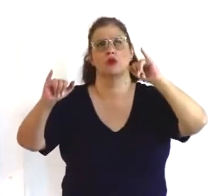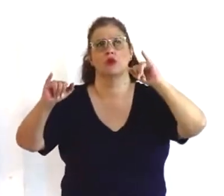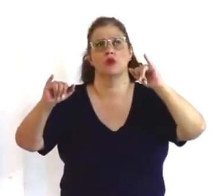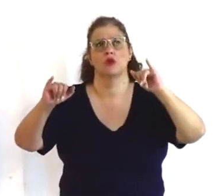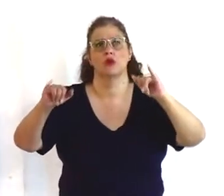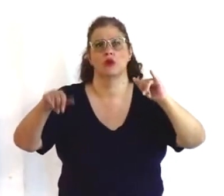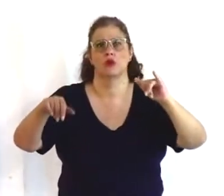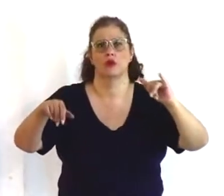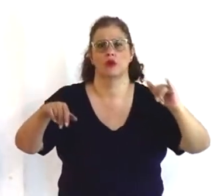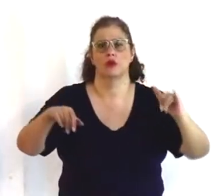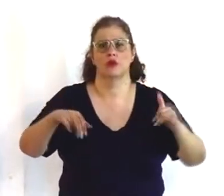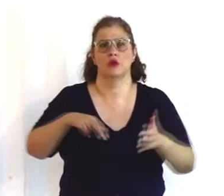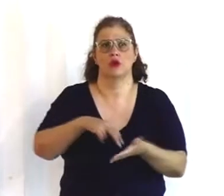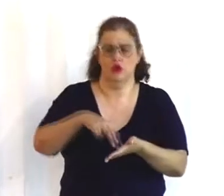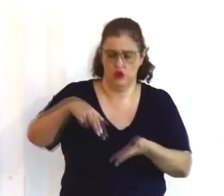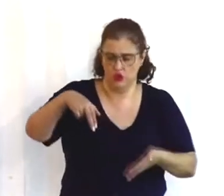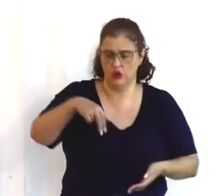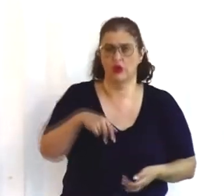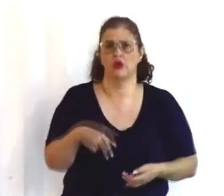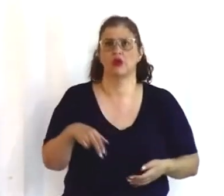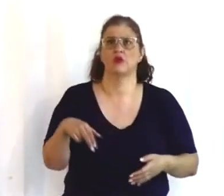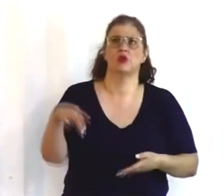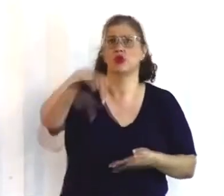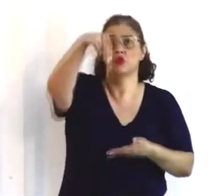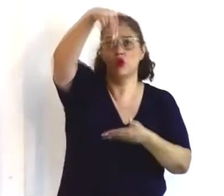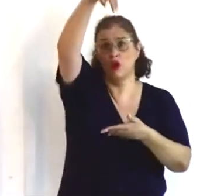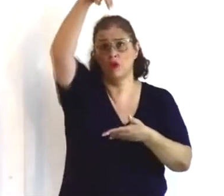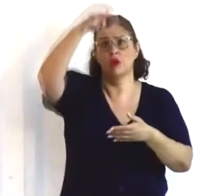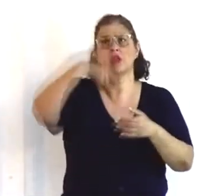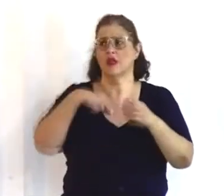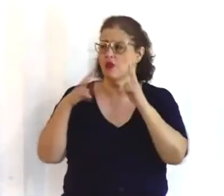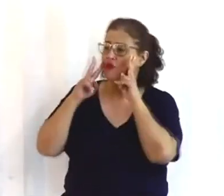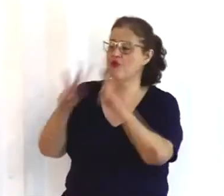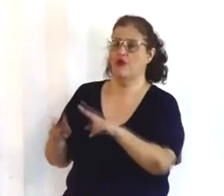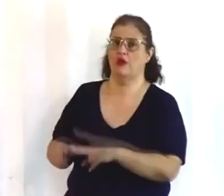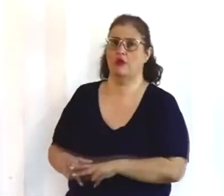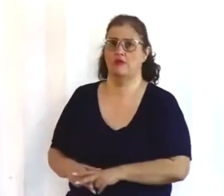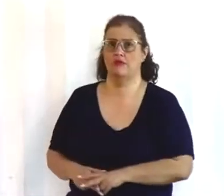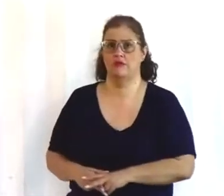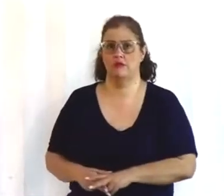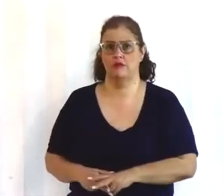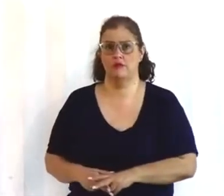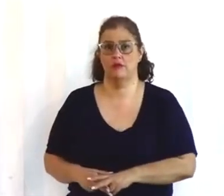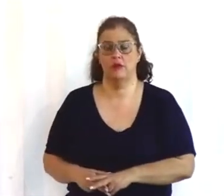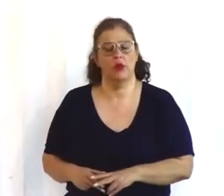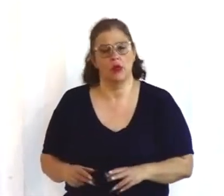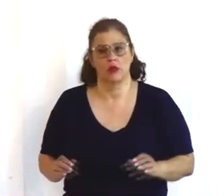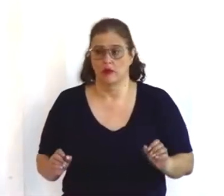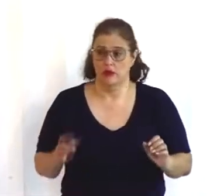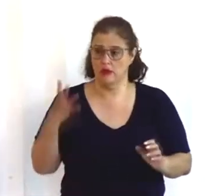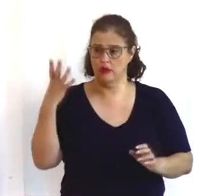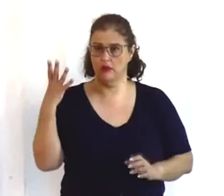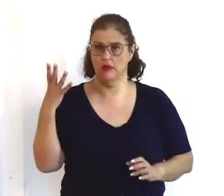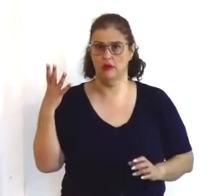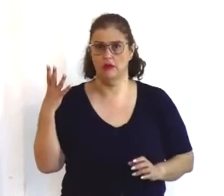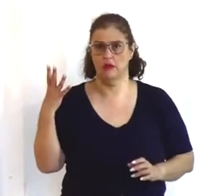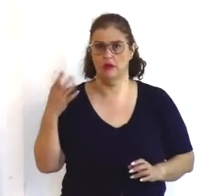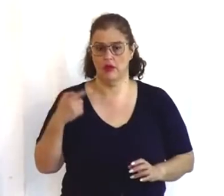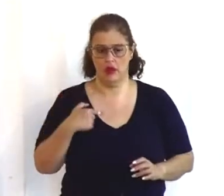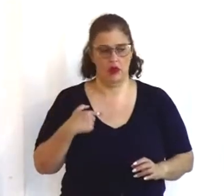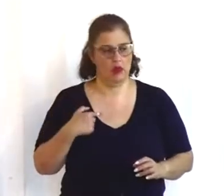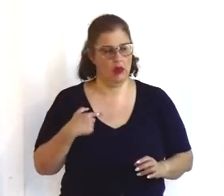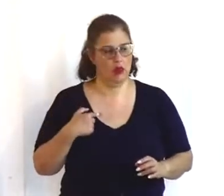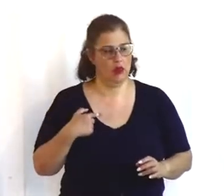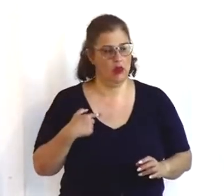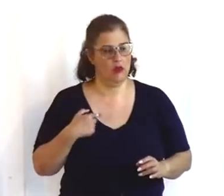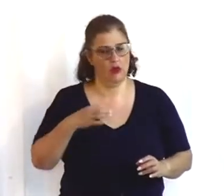aqui, e te mostrarei o que deve acontecer depois dessas coisas. Imediatamente eu me achei